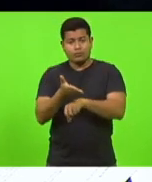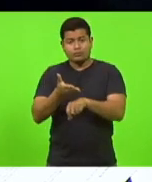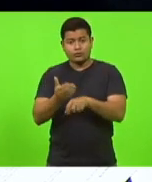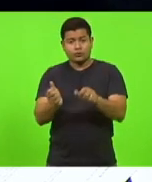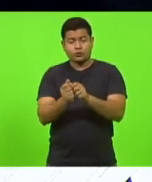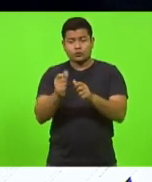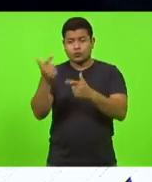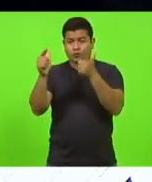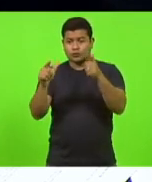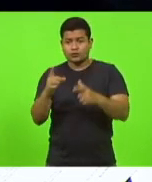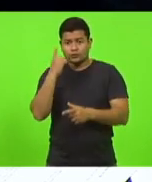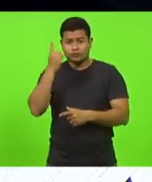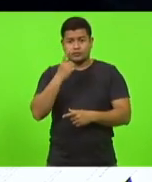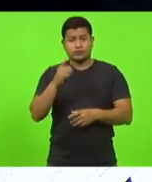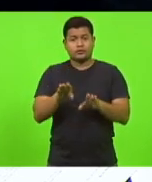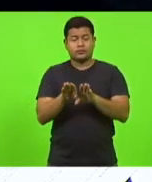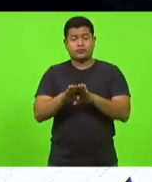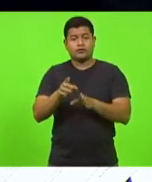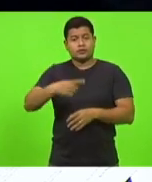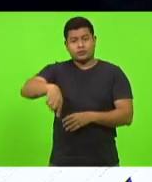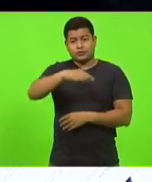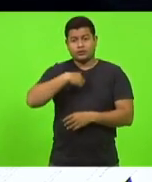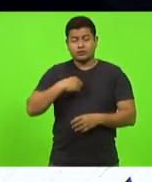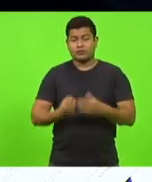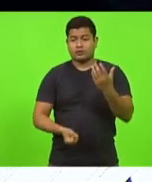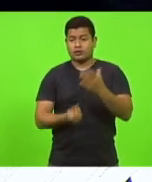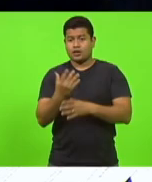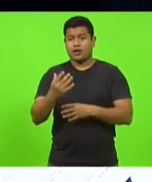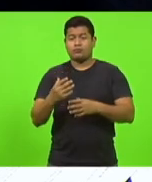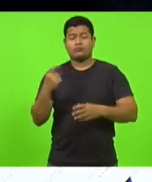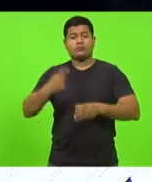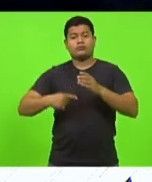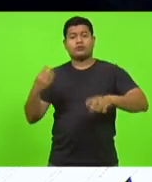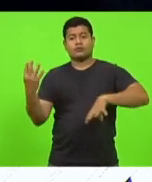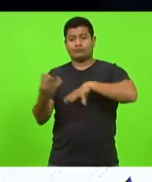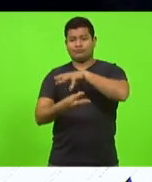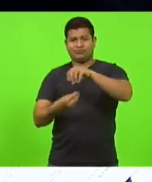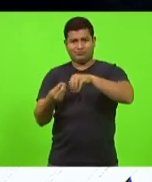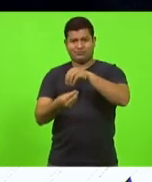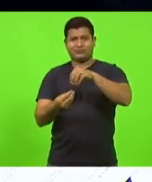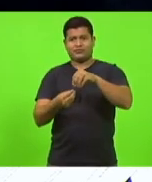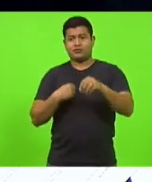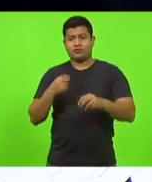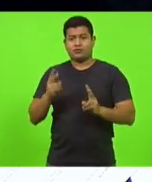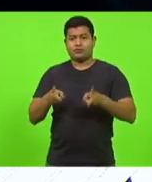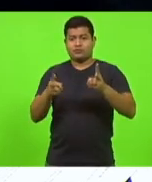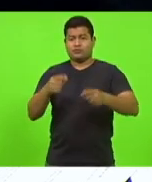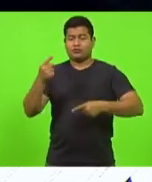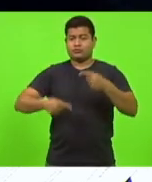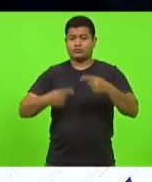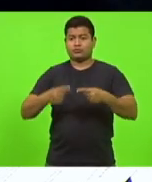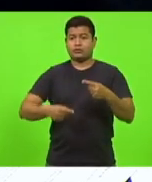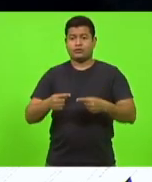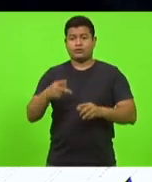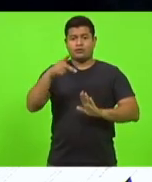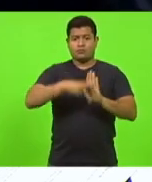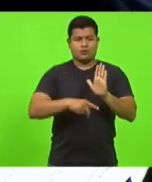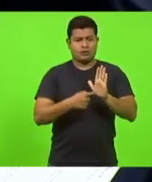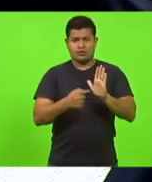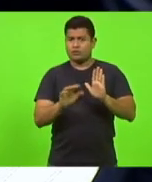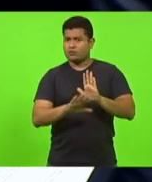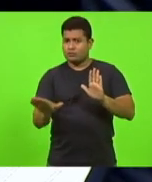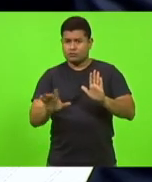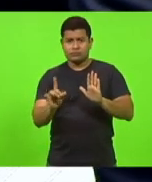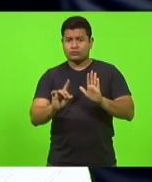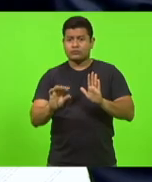integrantes, onde nós depois construímos uma comissão mista também, para continuar discutindo não só esse projeto, quanto tantos os outros,